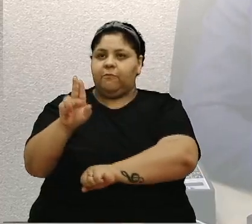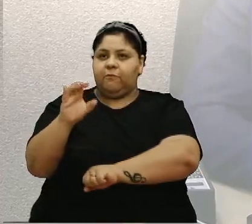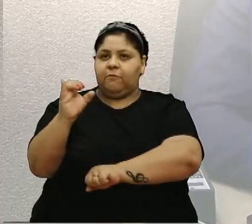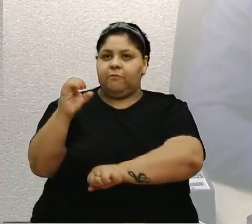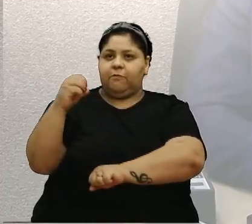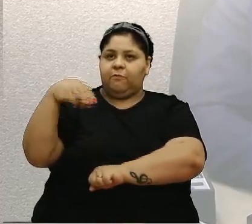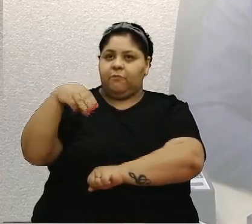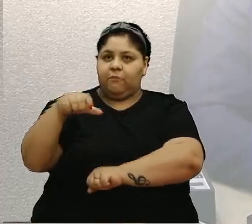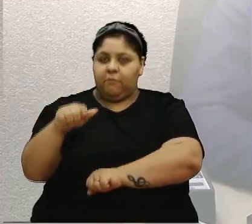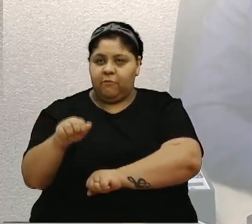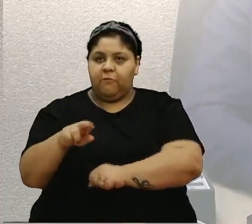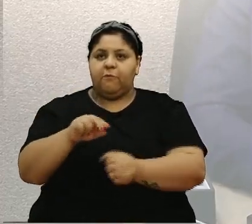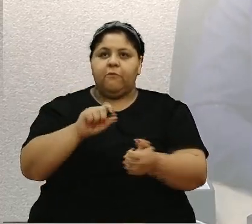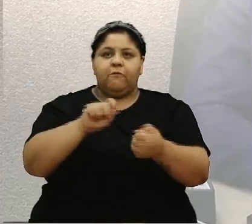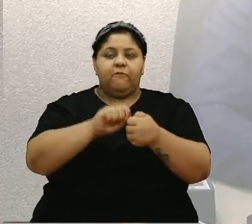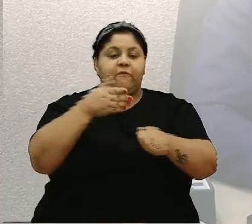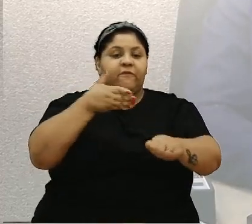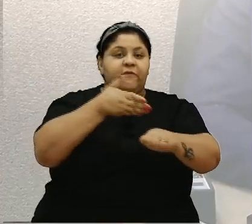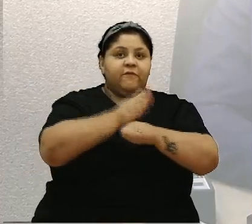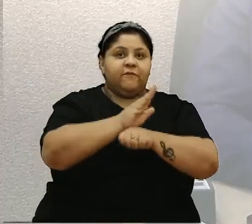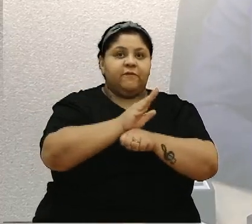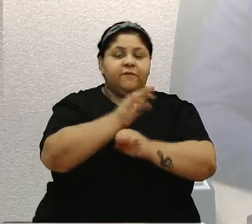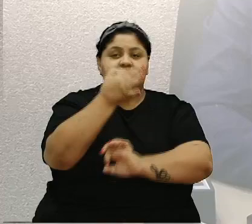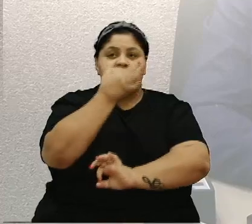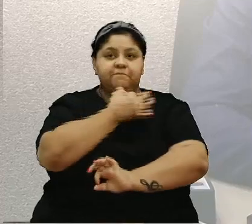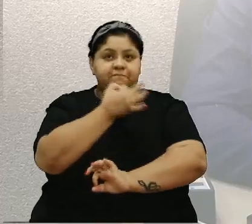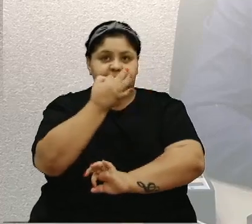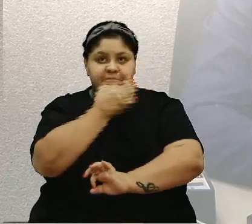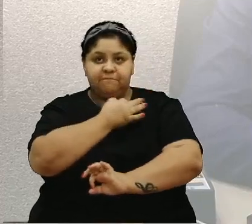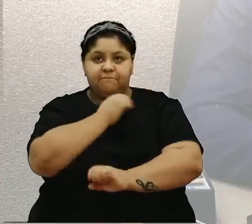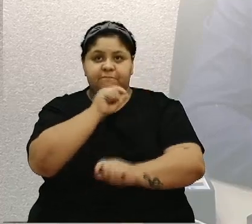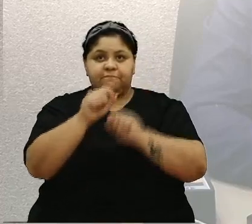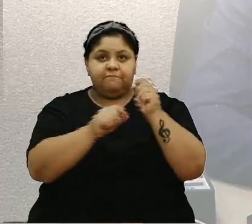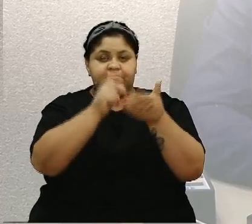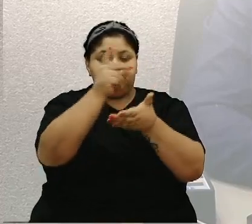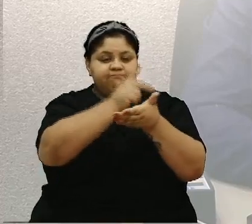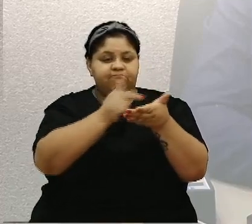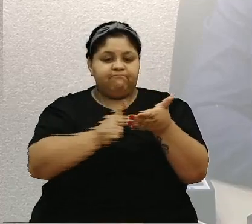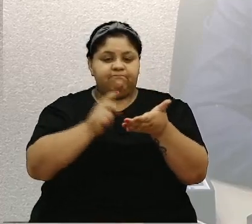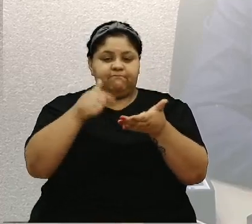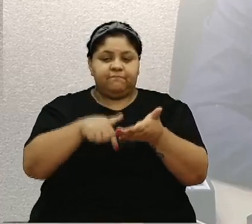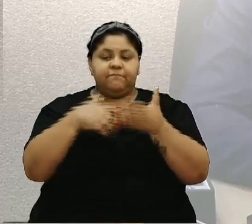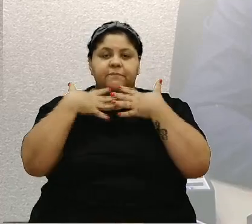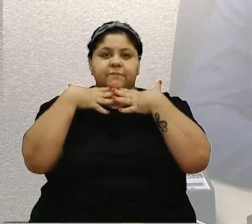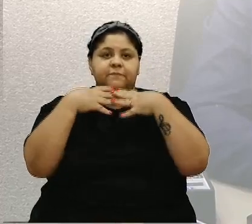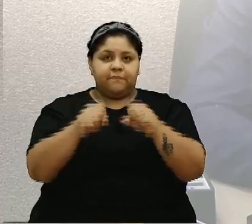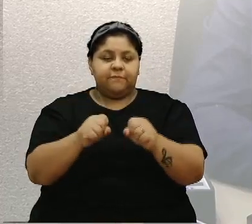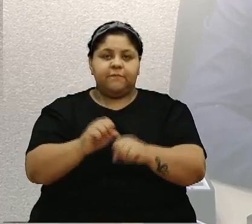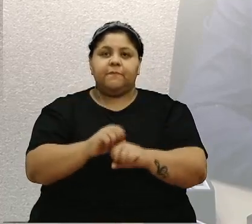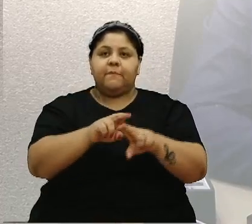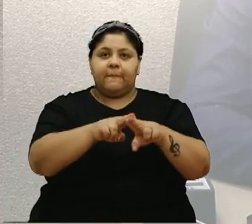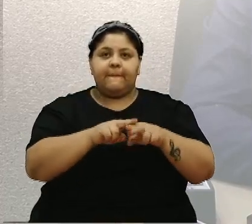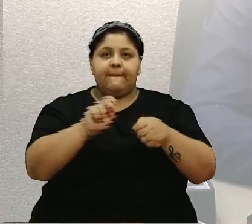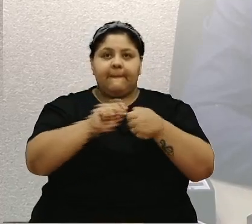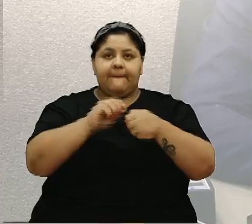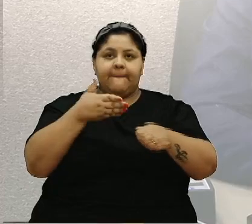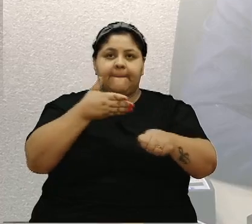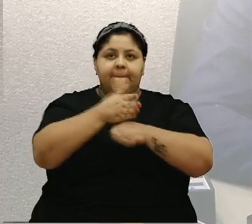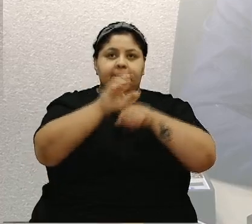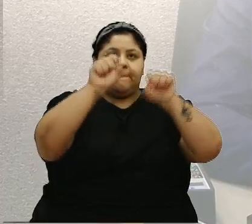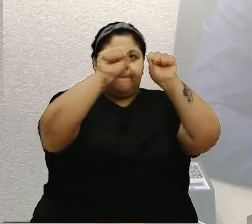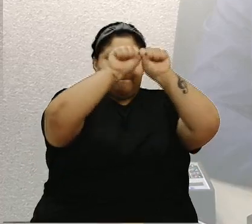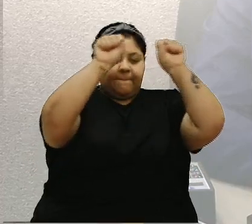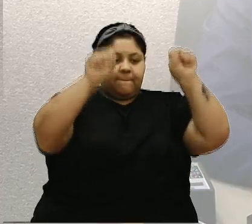Juncker, consta na cartografia do município, conforme mapas desta secretaria. Portanto, integra o sistema